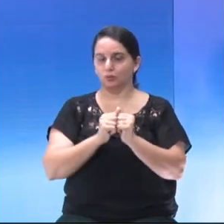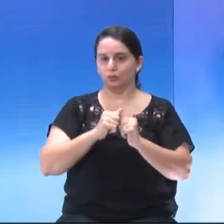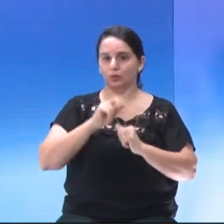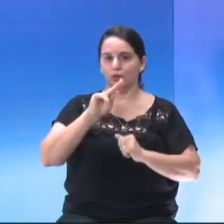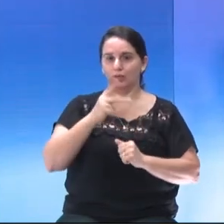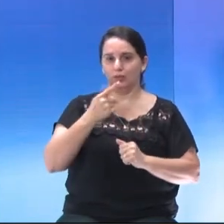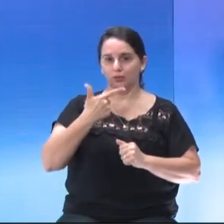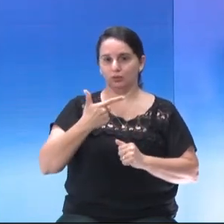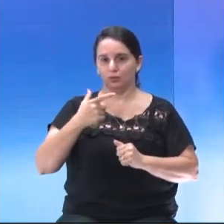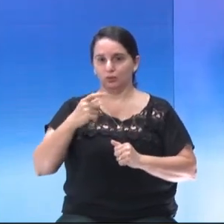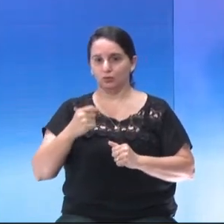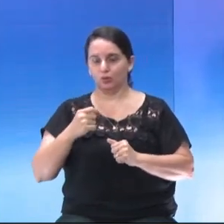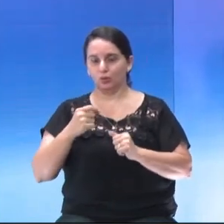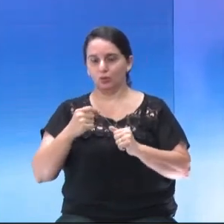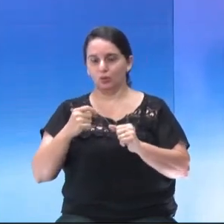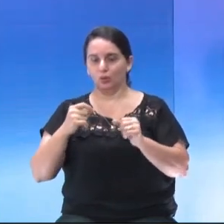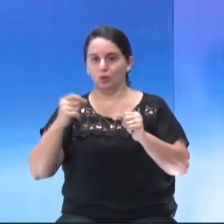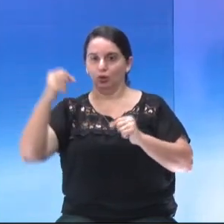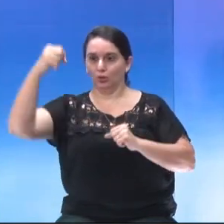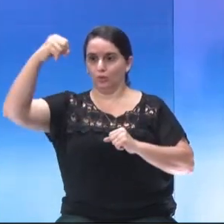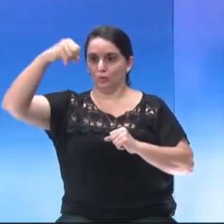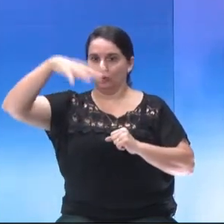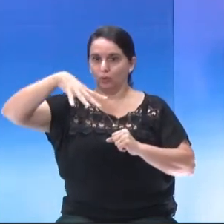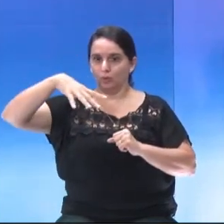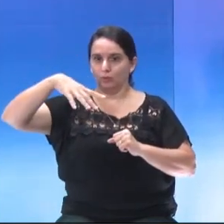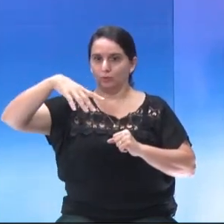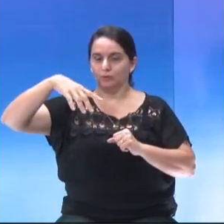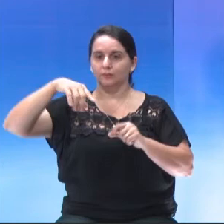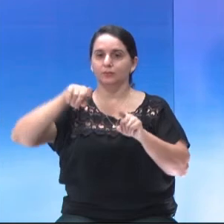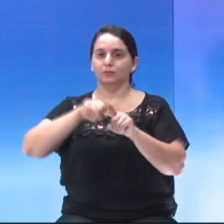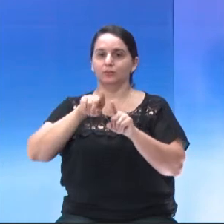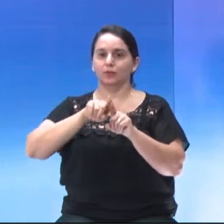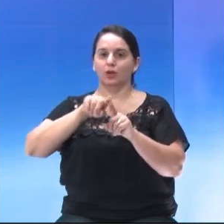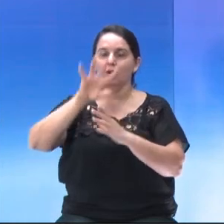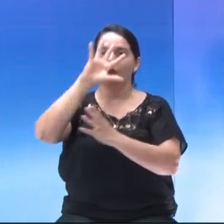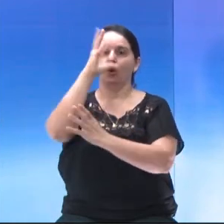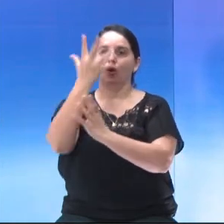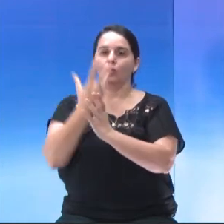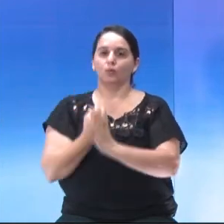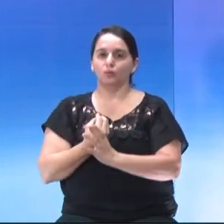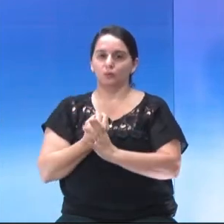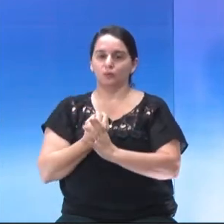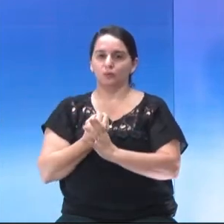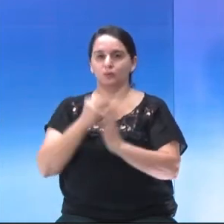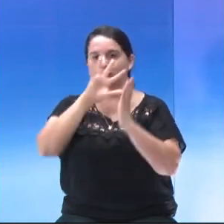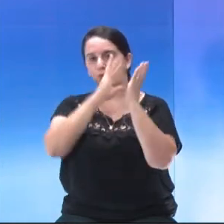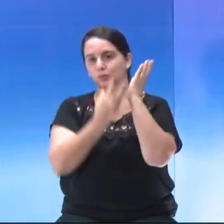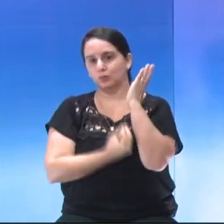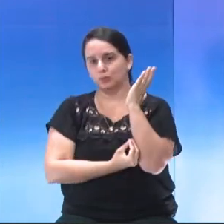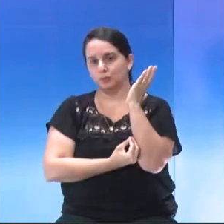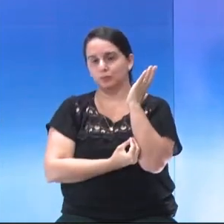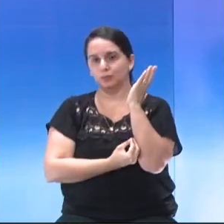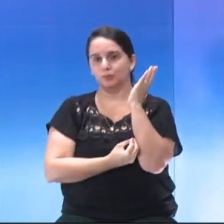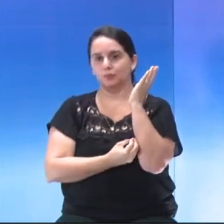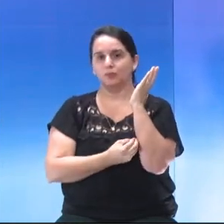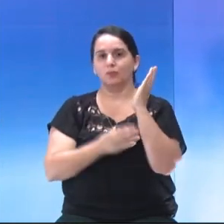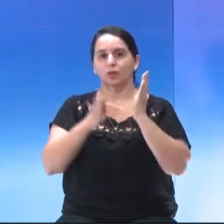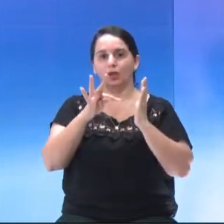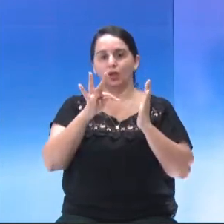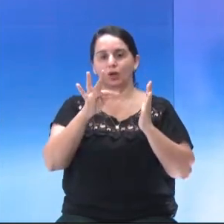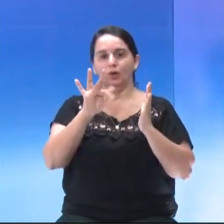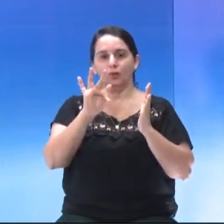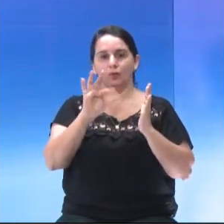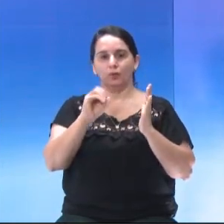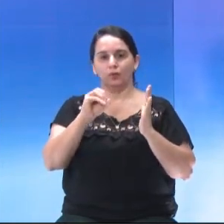água, quando reagem na presença de luz, é a reação de fotossíntese. E o nome fotossíntese já leva na